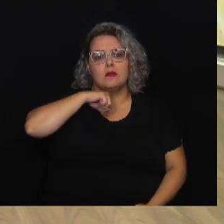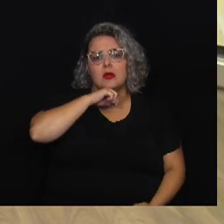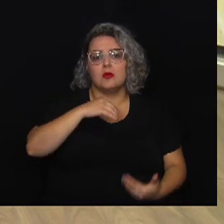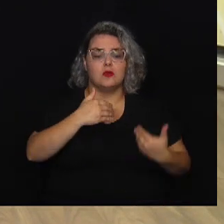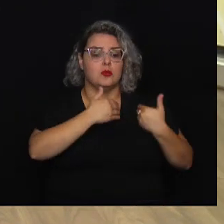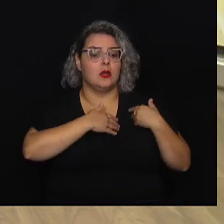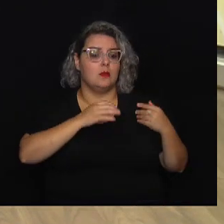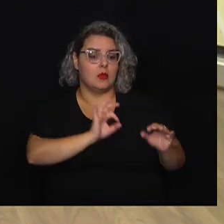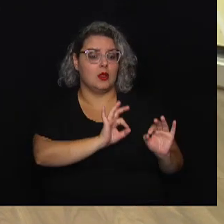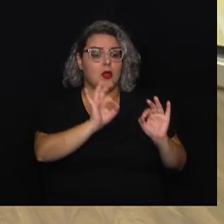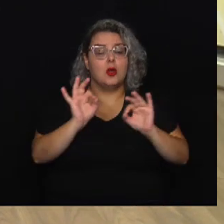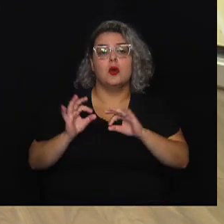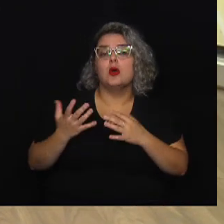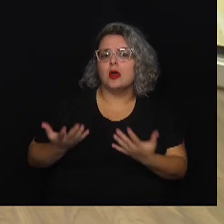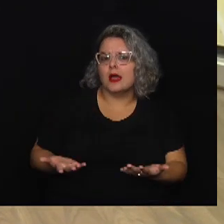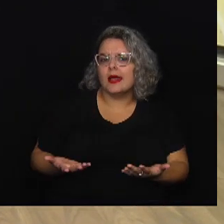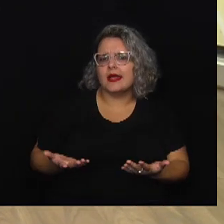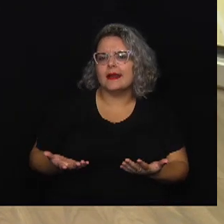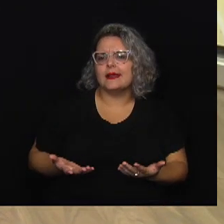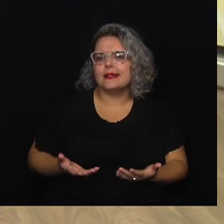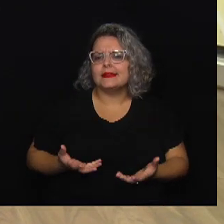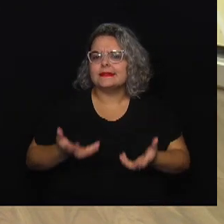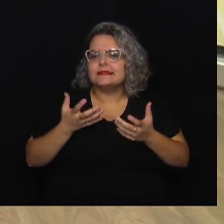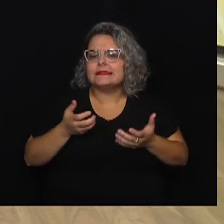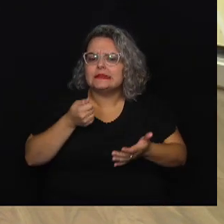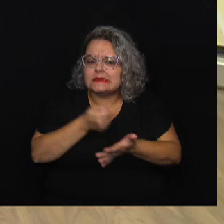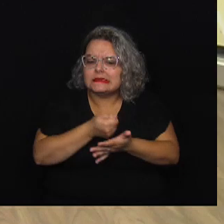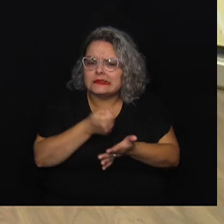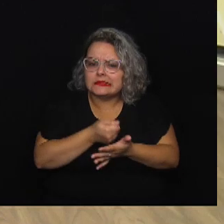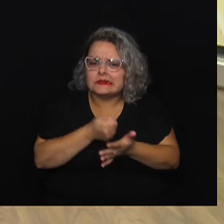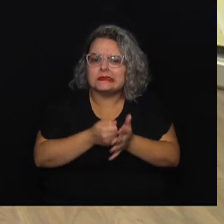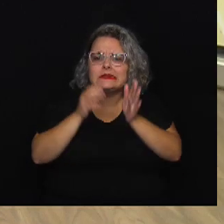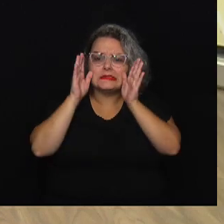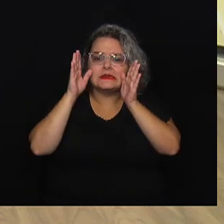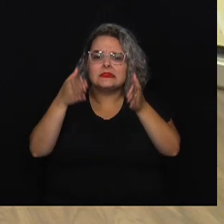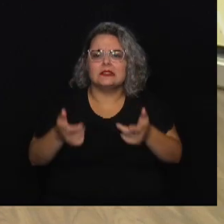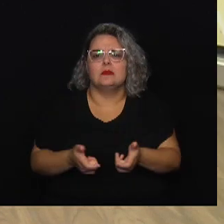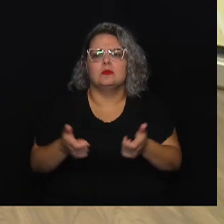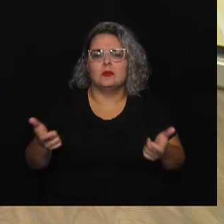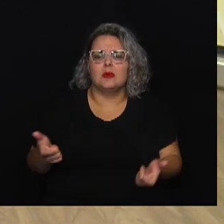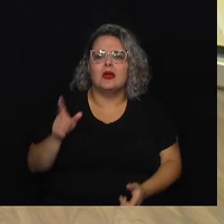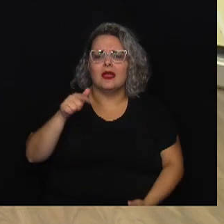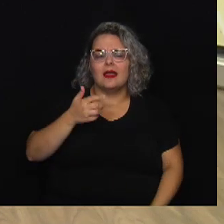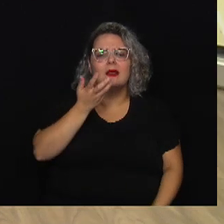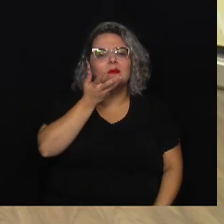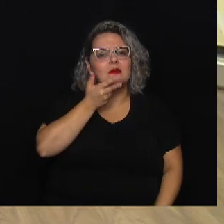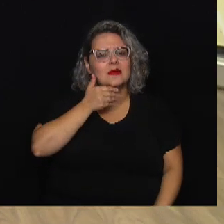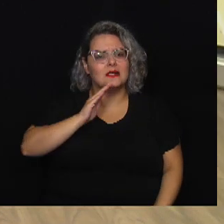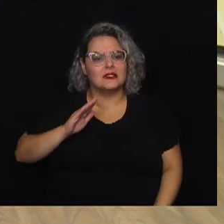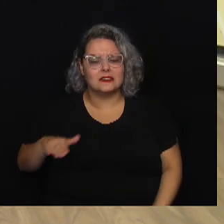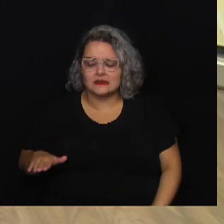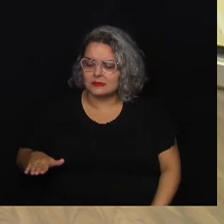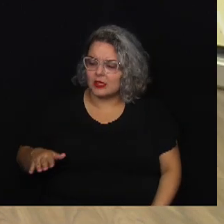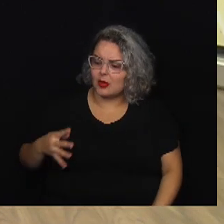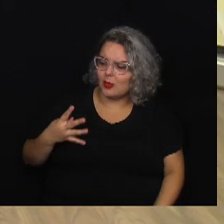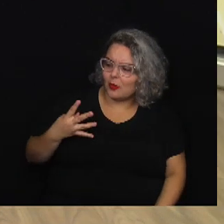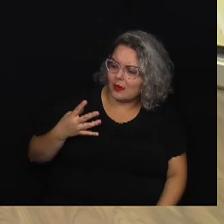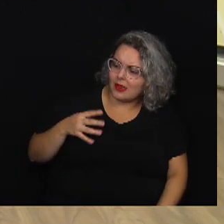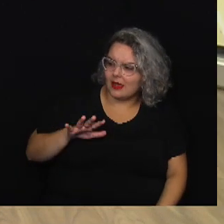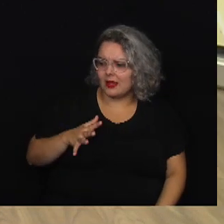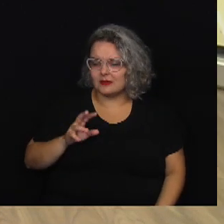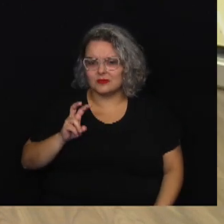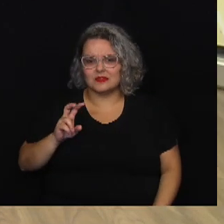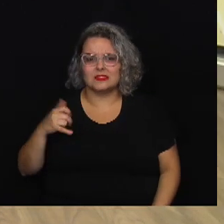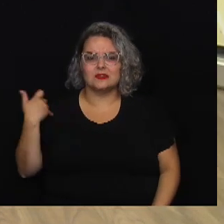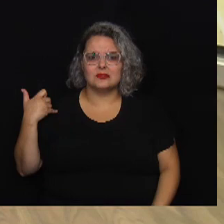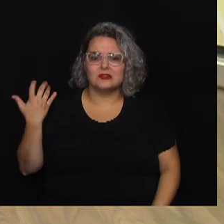nos acompanhando, que requer uma atenção maior? É com a criança pequena que está agora com 4, 5 anos e já pegou uma